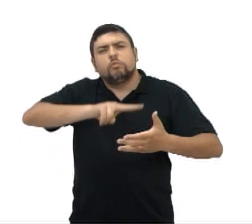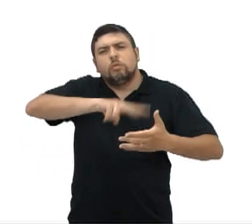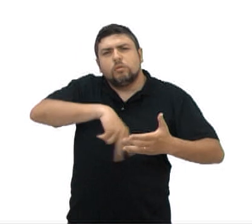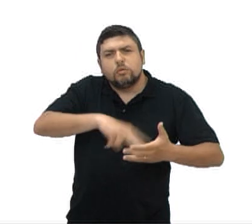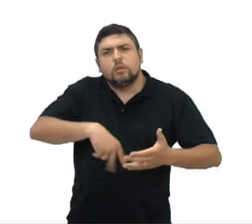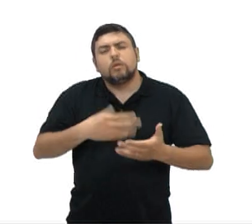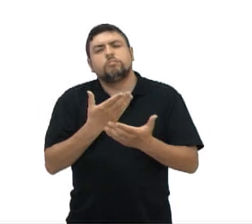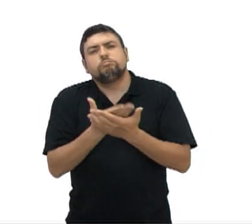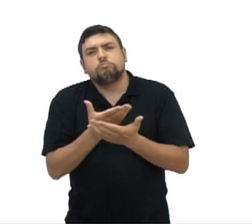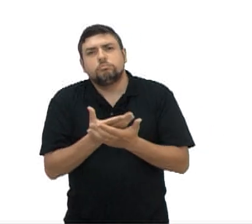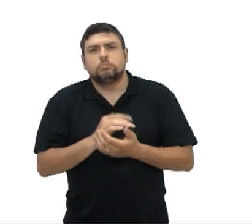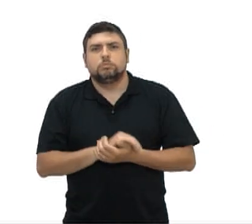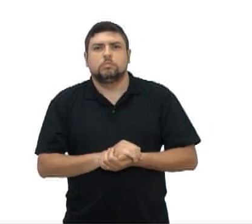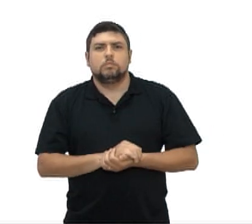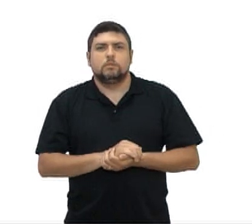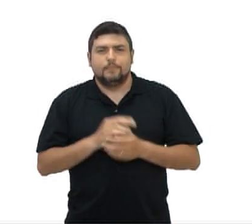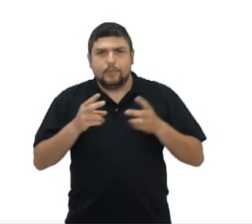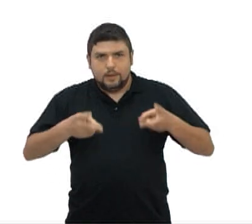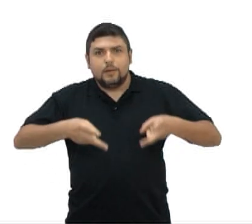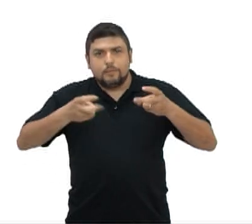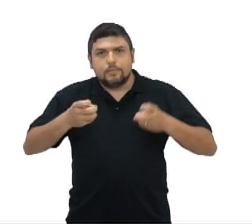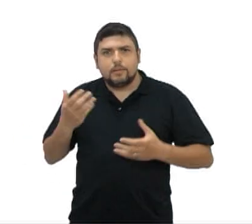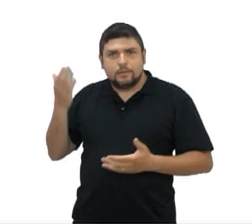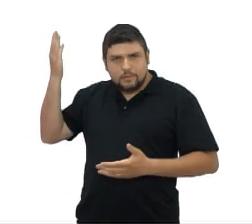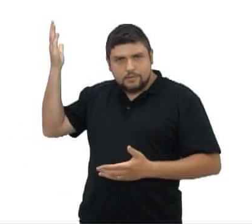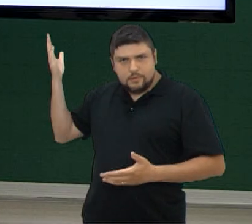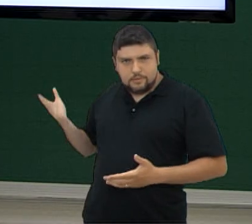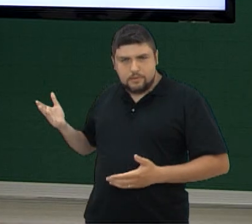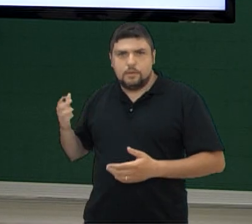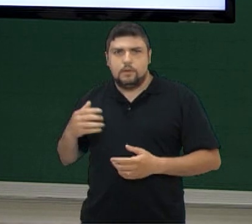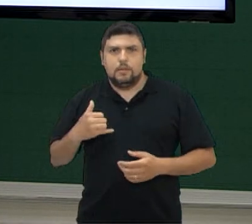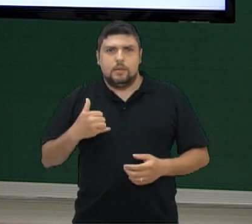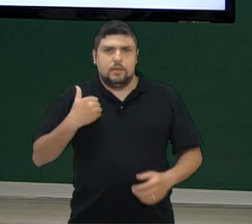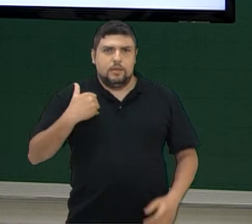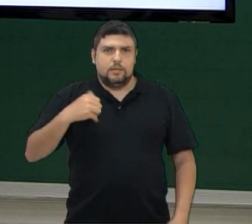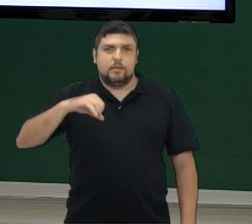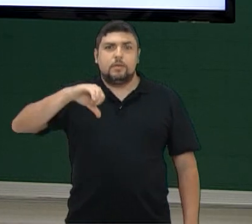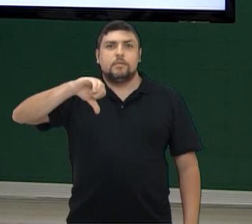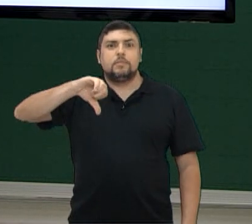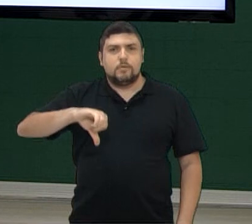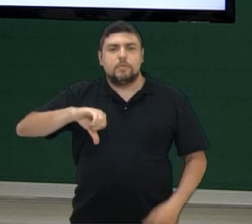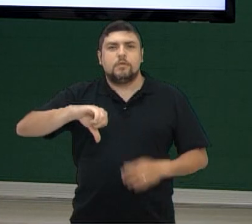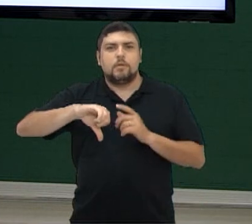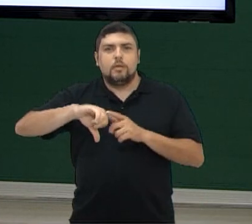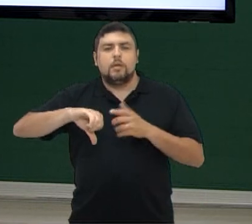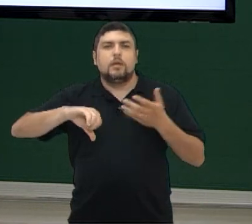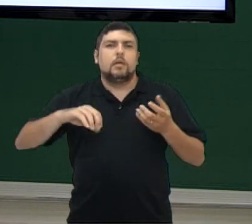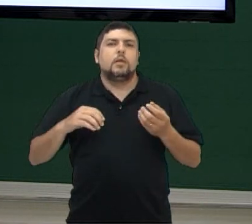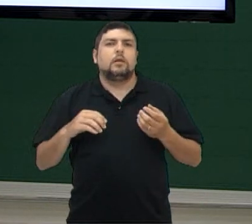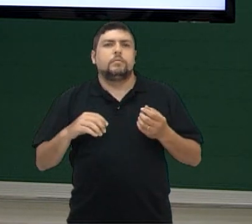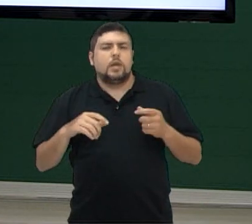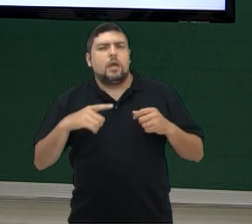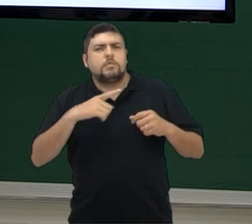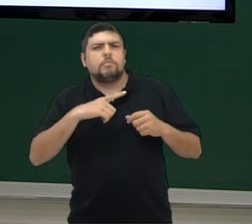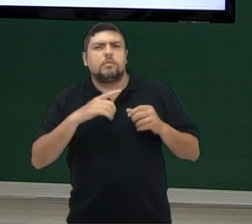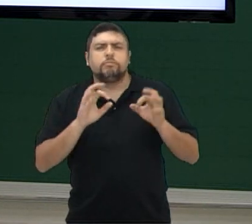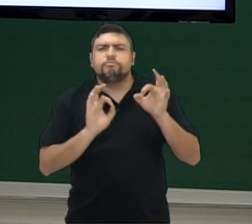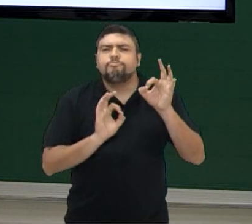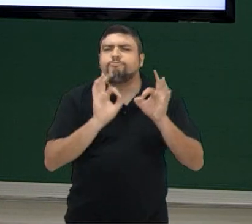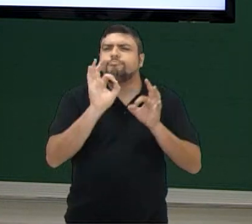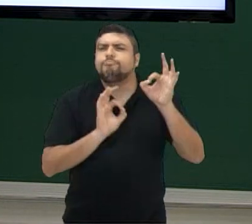relato pessoal de um menino de 9 anos. Existem, claro, algumas questões ali de pontuação para rever, né? O